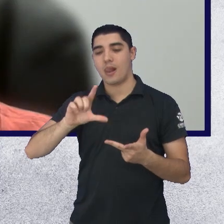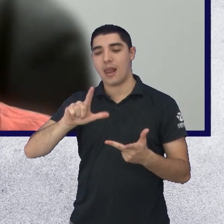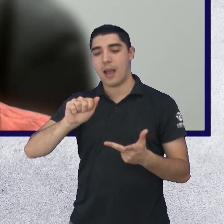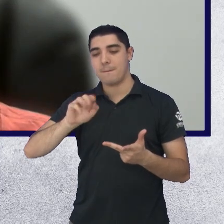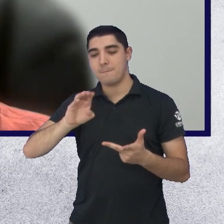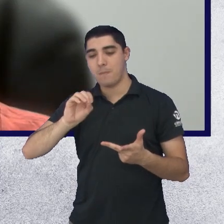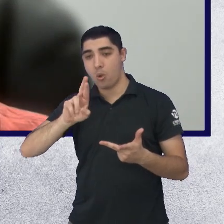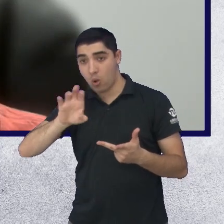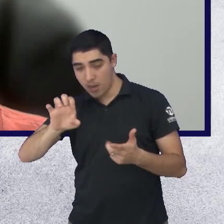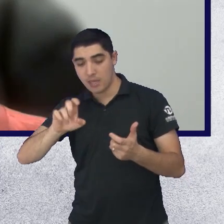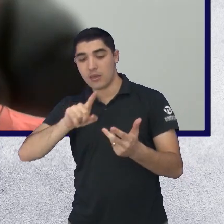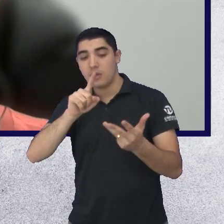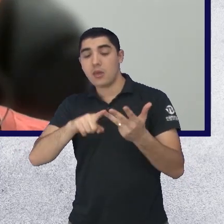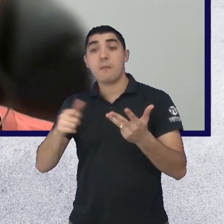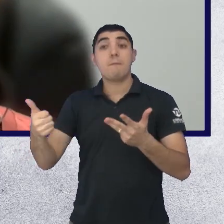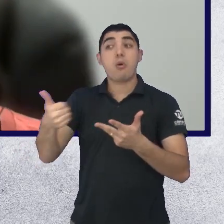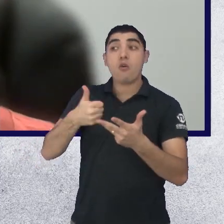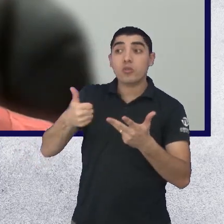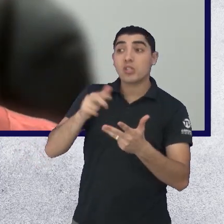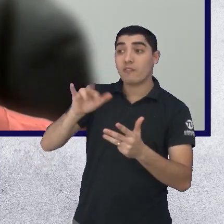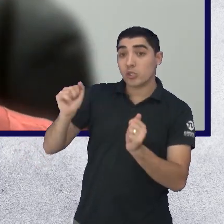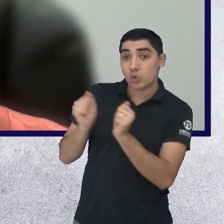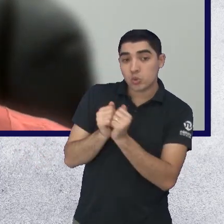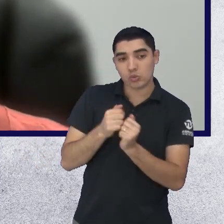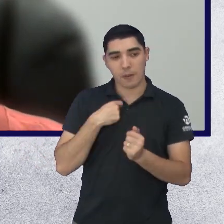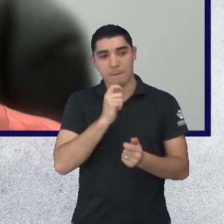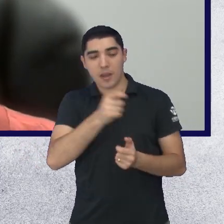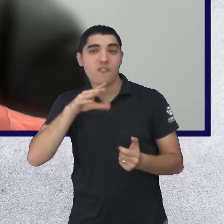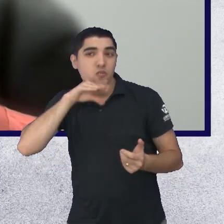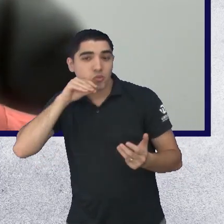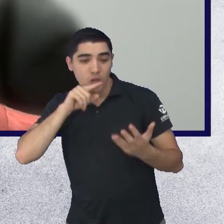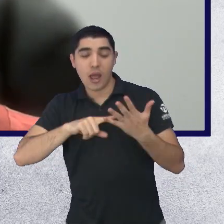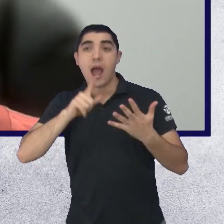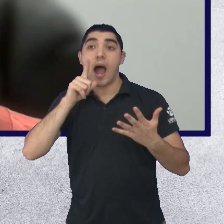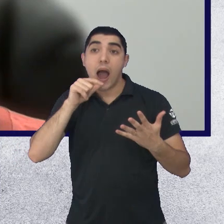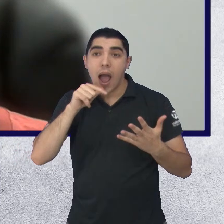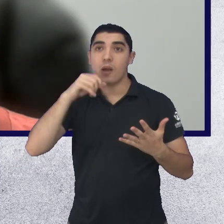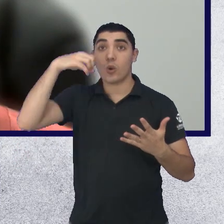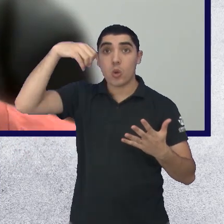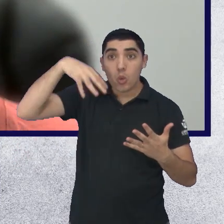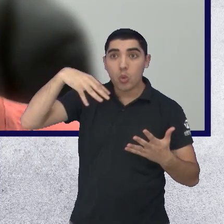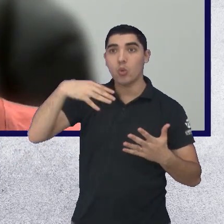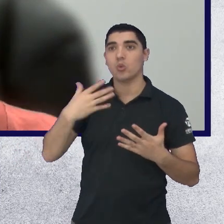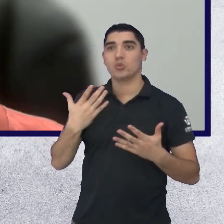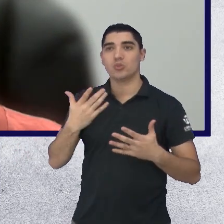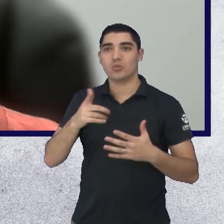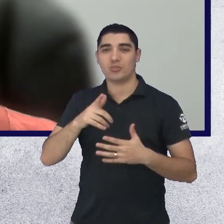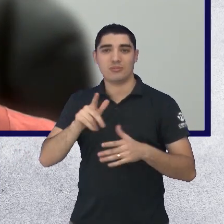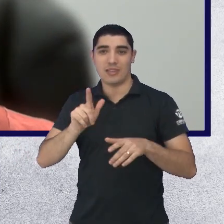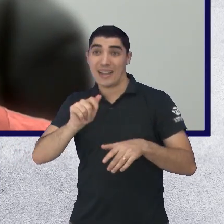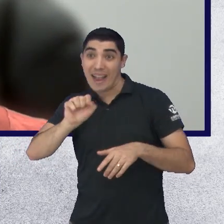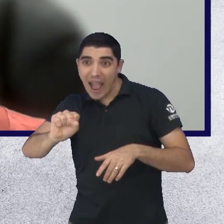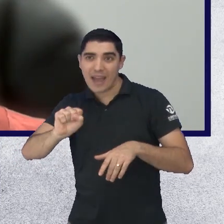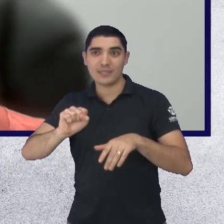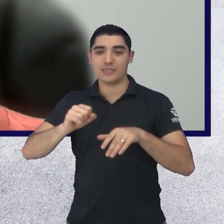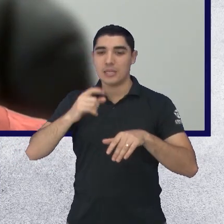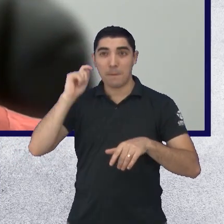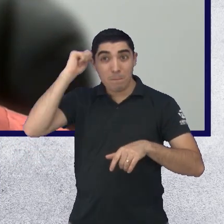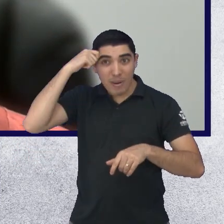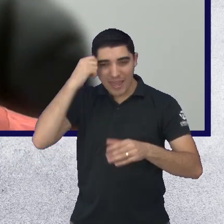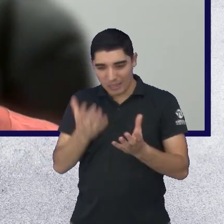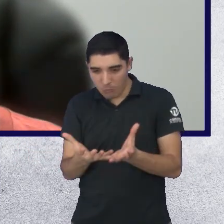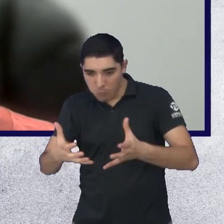funcionário que vai trabalhar junto com ele, o valor da água, da luz, do gás, do carvão, enfim, tudo isso tem que compor